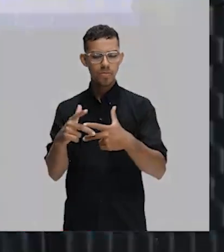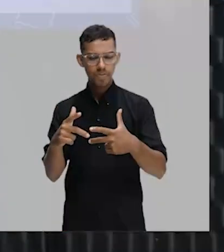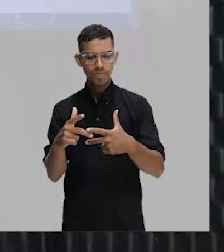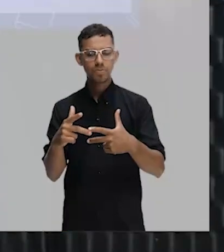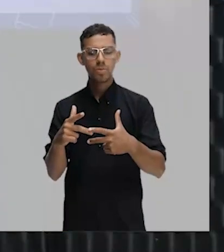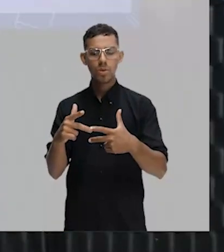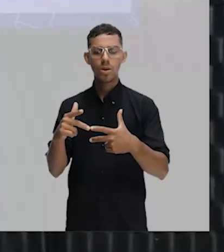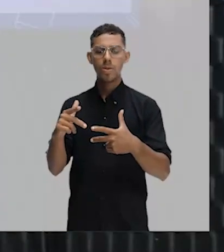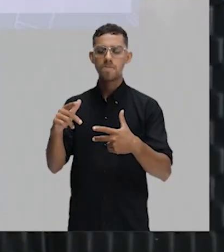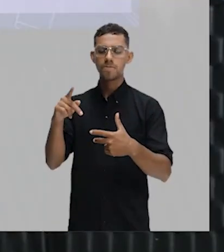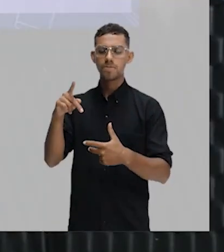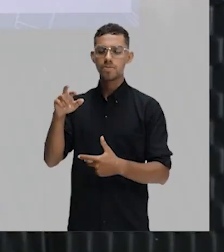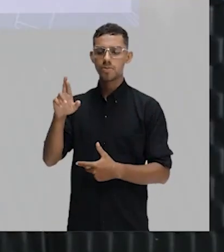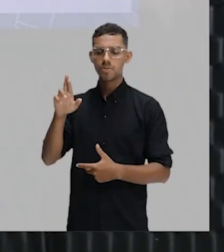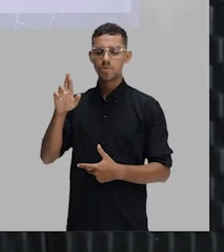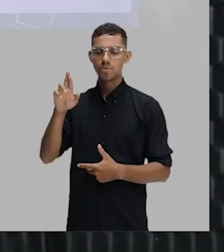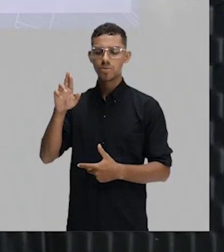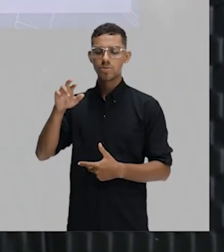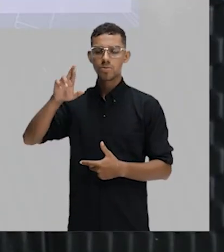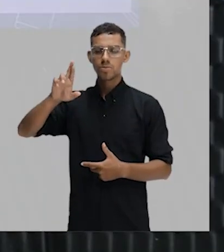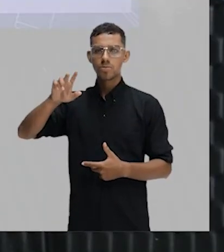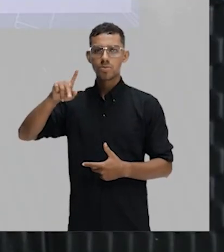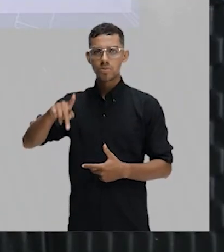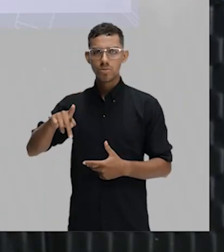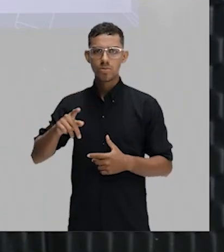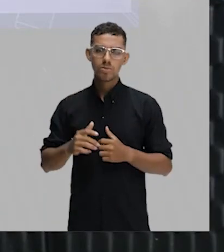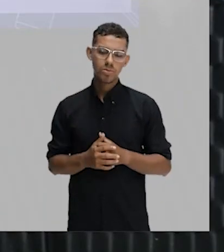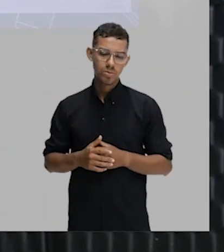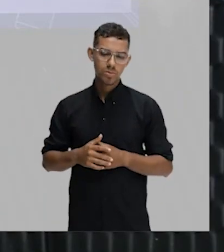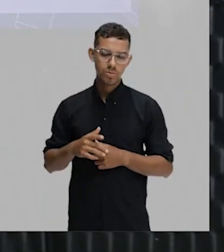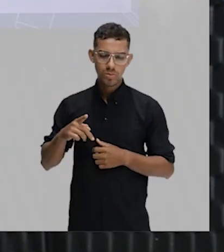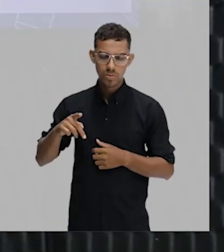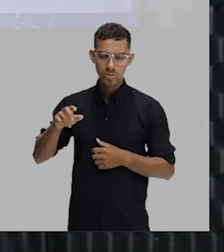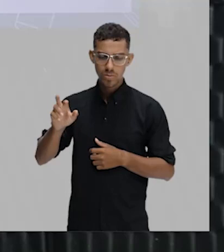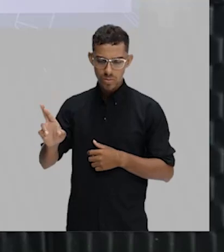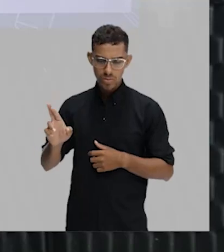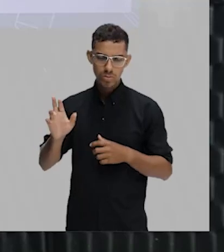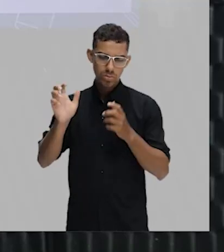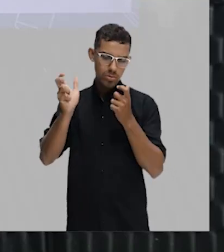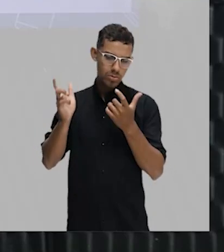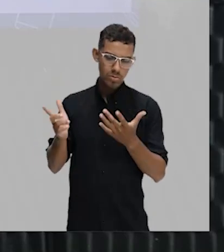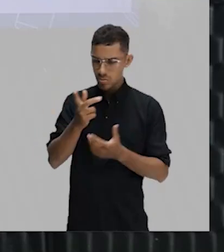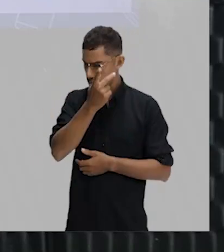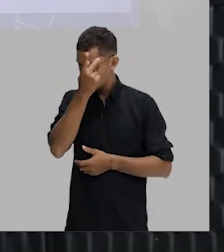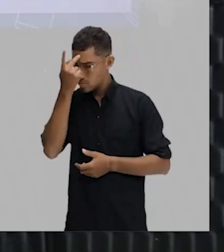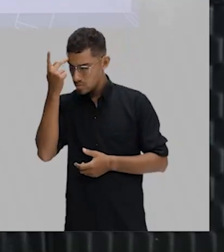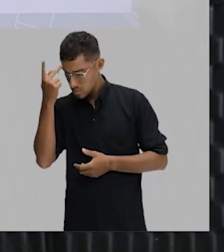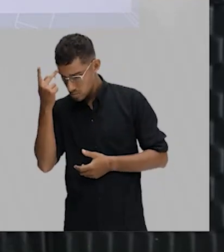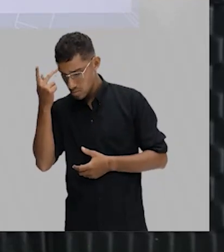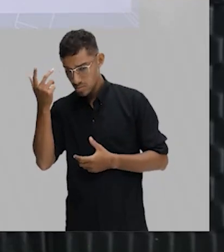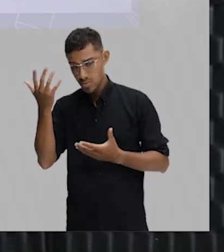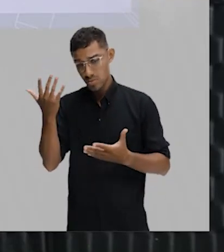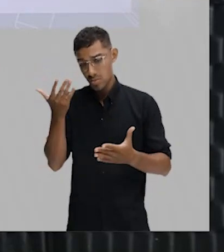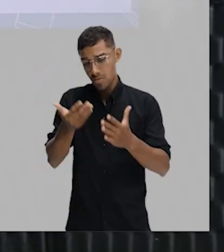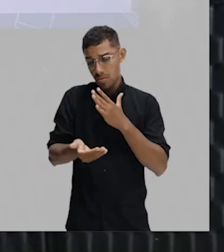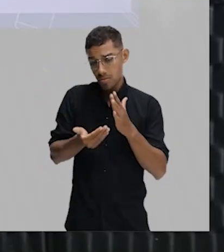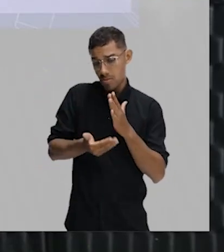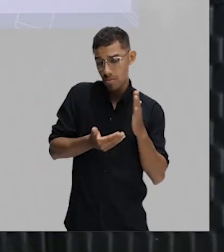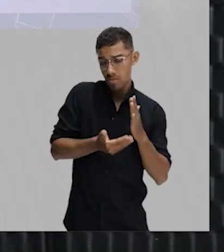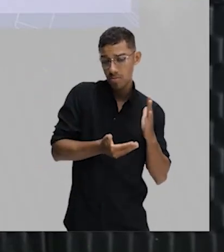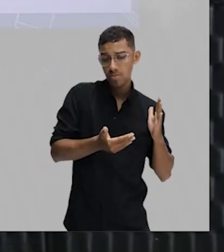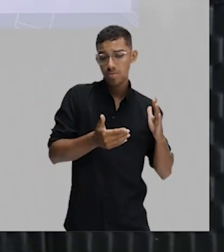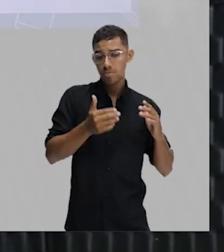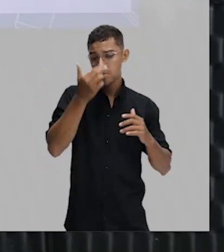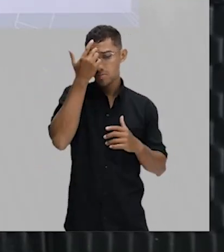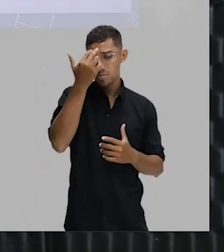gente, a manutenção de um local desse é muito alta. E você não perdeu só objetos dentro do museu, você perdeu parte